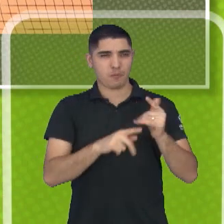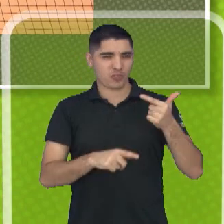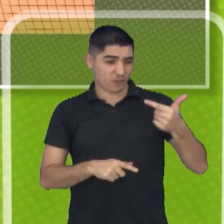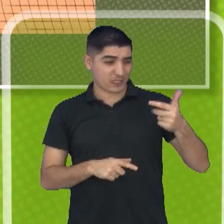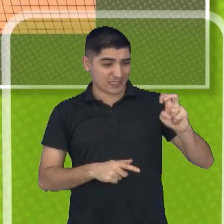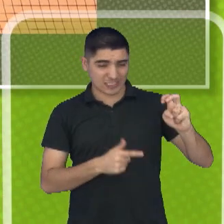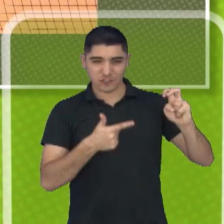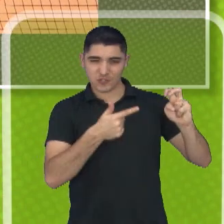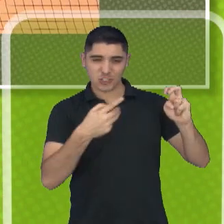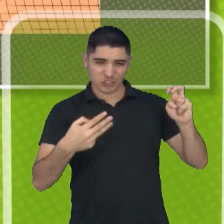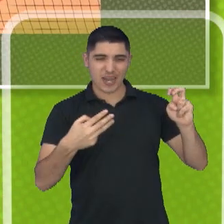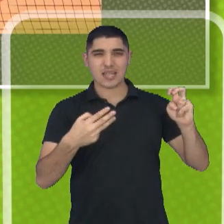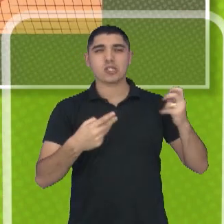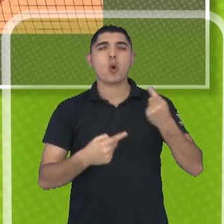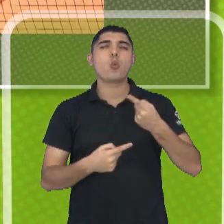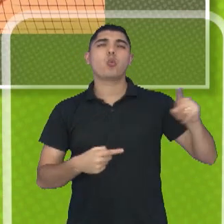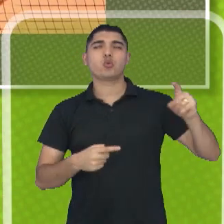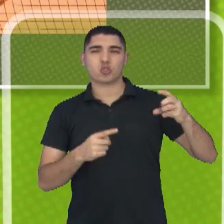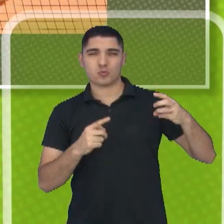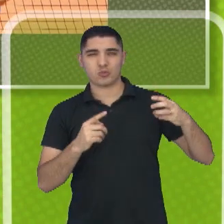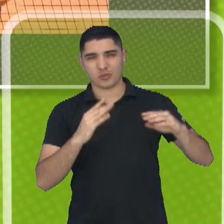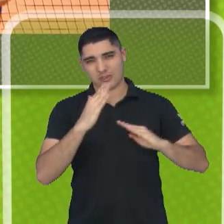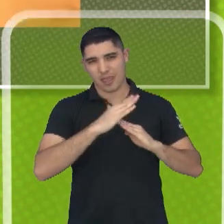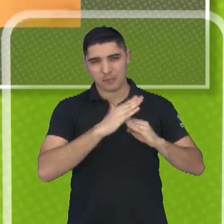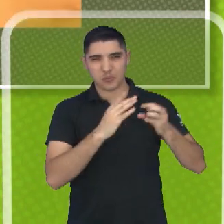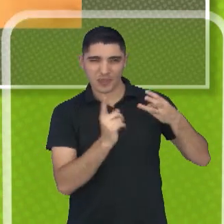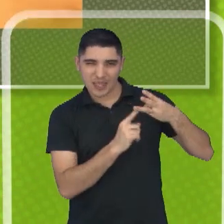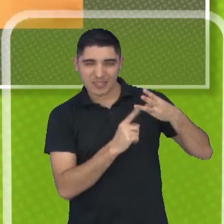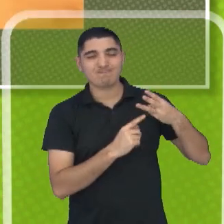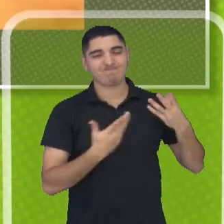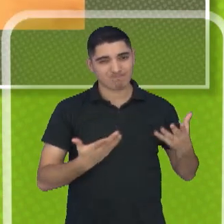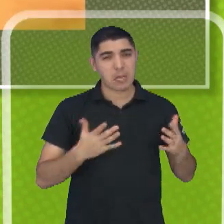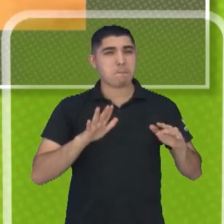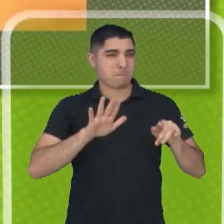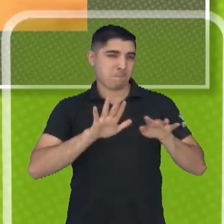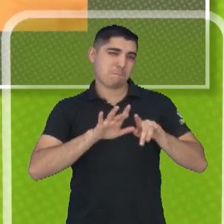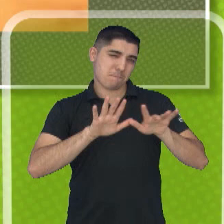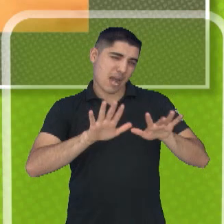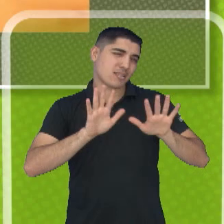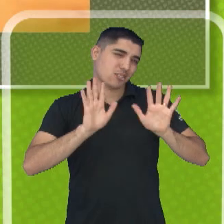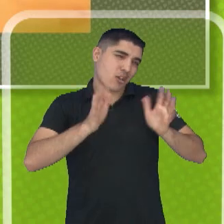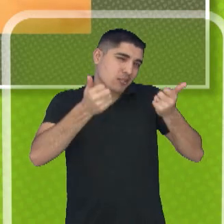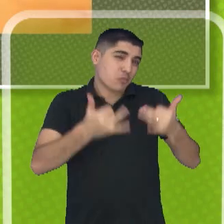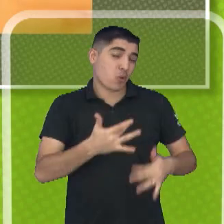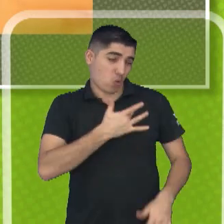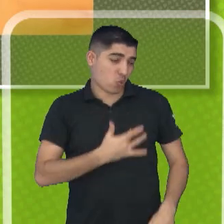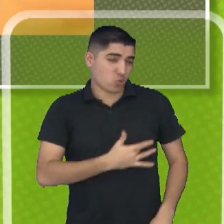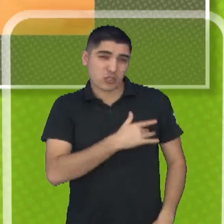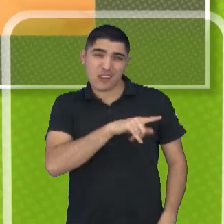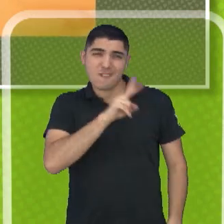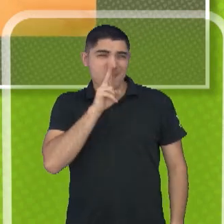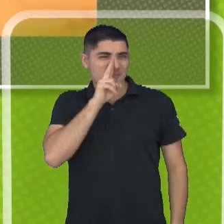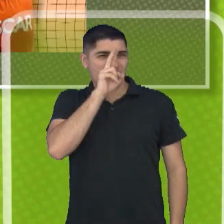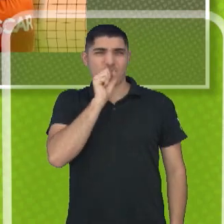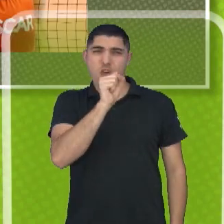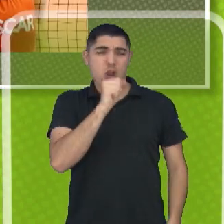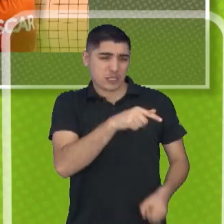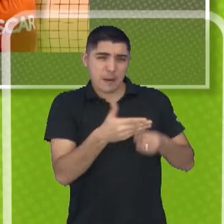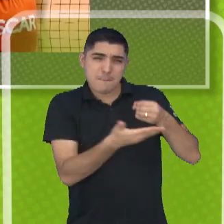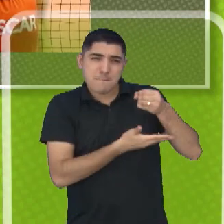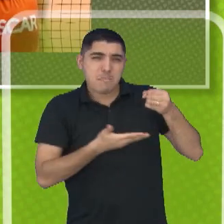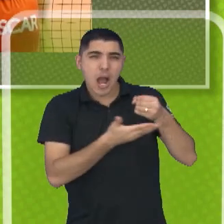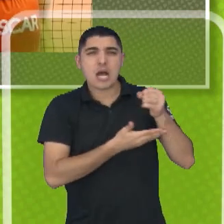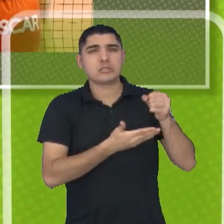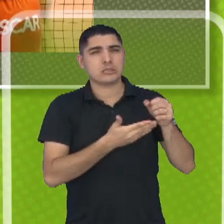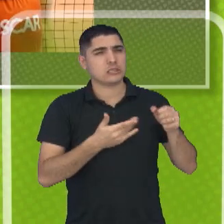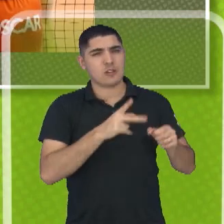25-23, mas infelizmente, como a gente vem sempre dizendo, o Cruzeiro é uma potência já há muitos anos, veio com uma base já de muito tempo,